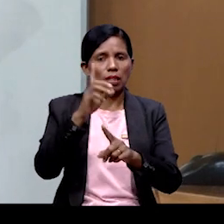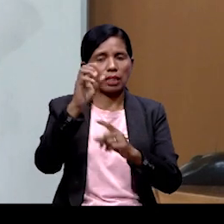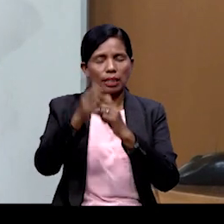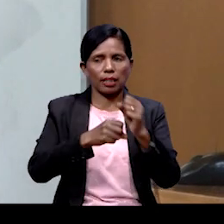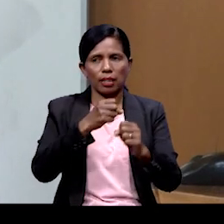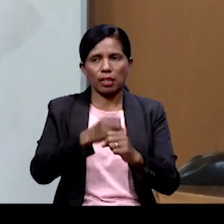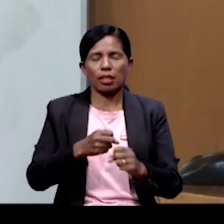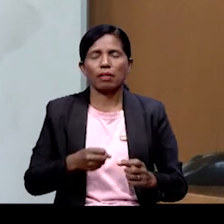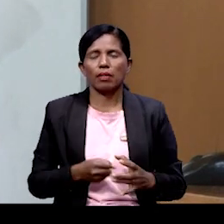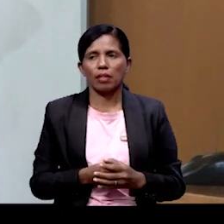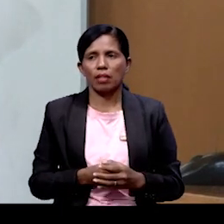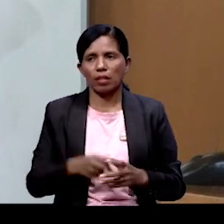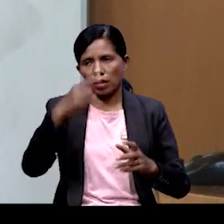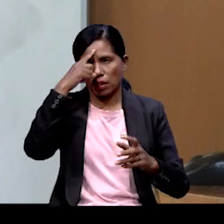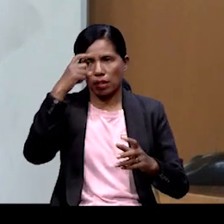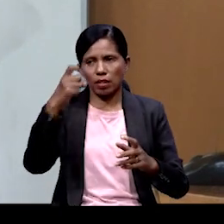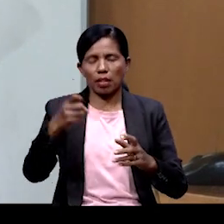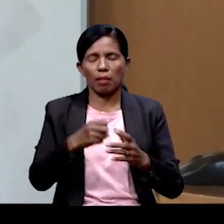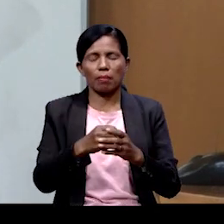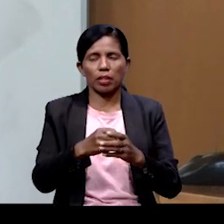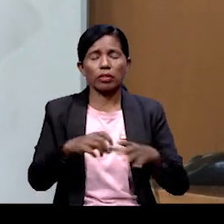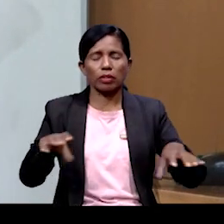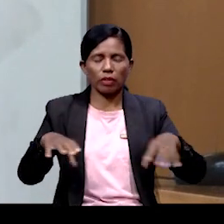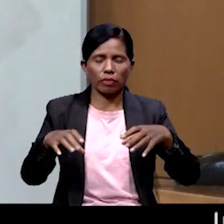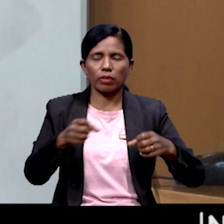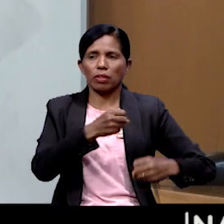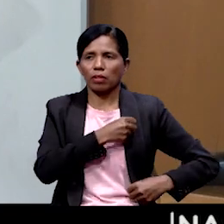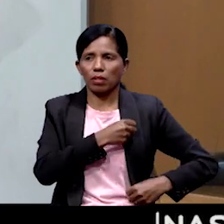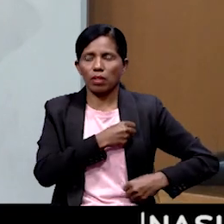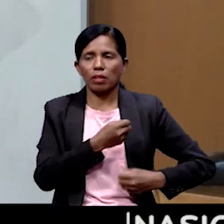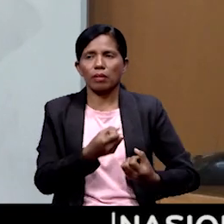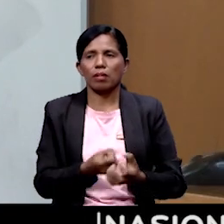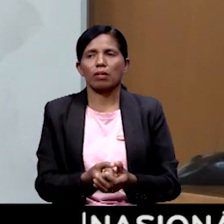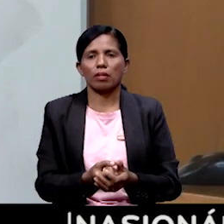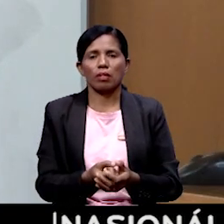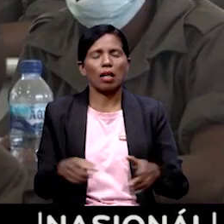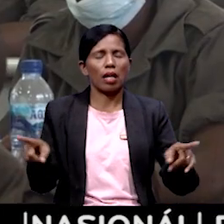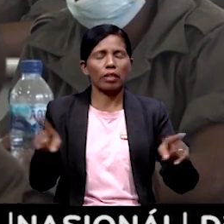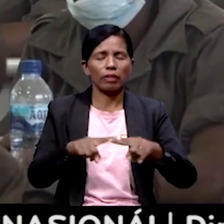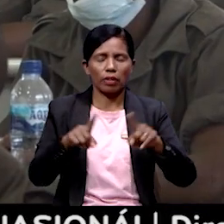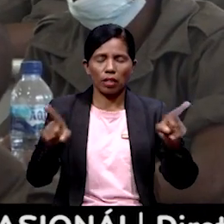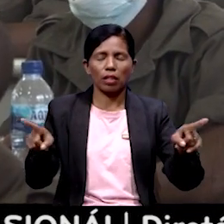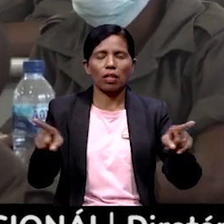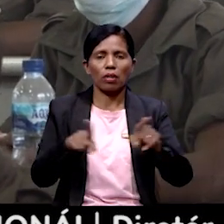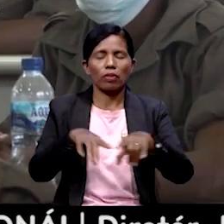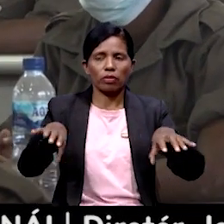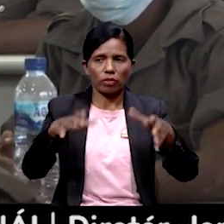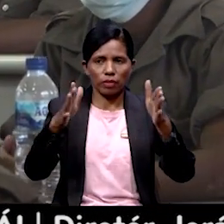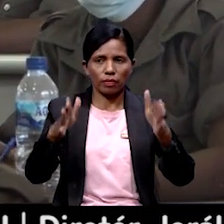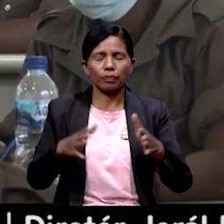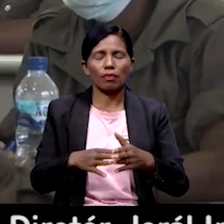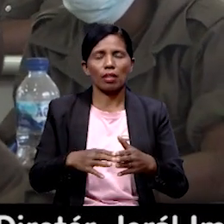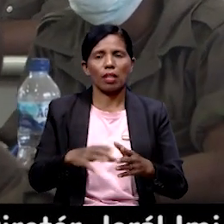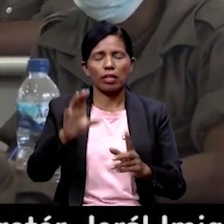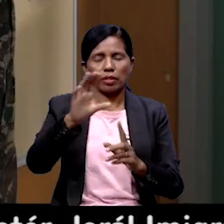Kami misal militarnya different roles of funcionar publik. Chef Saudi Militar